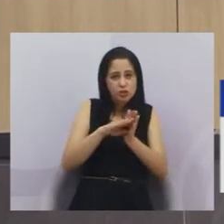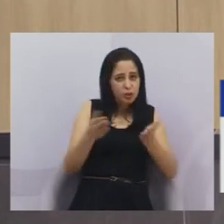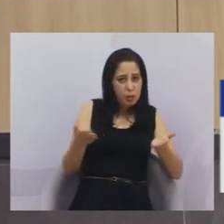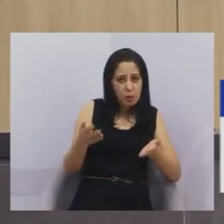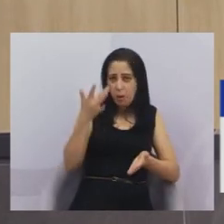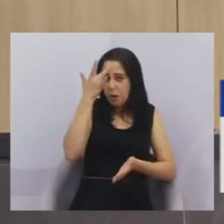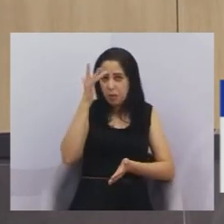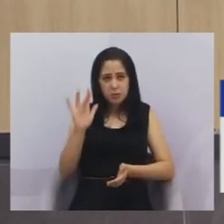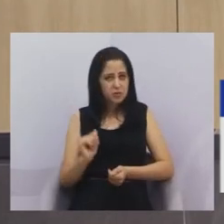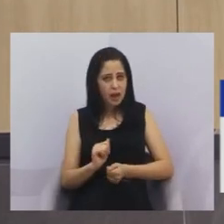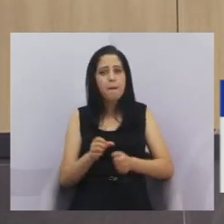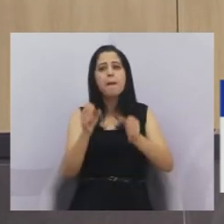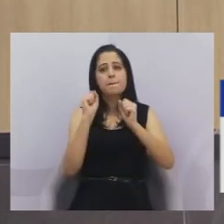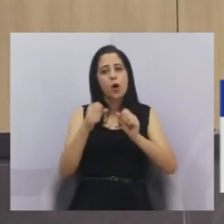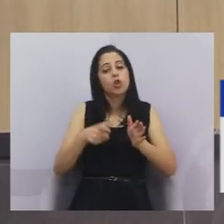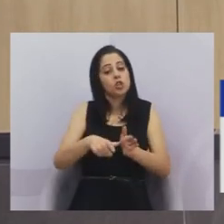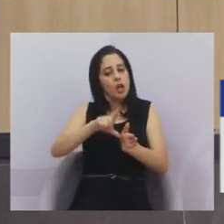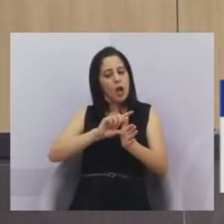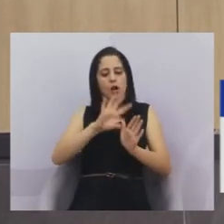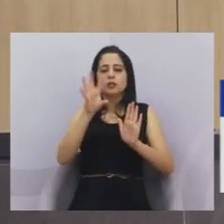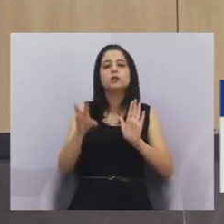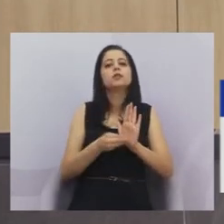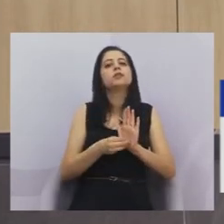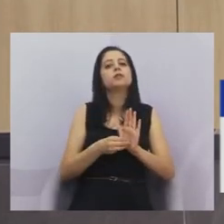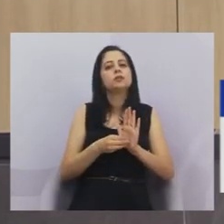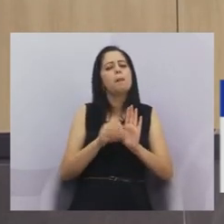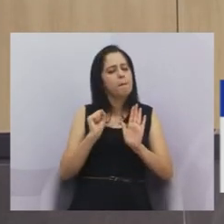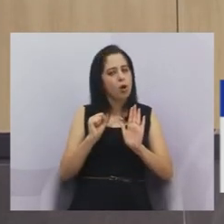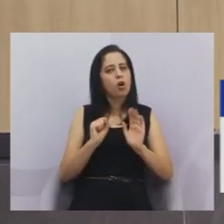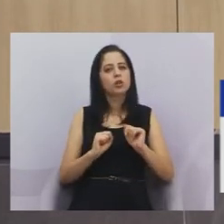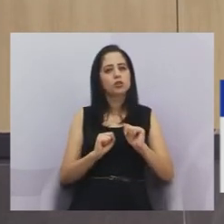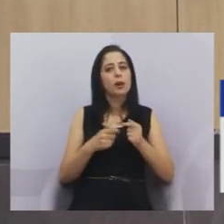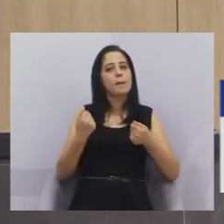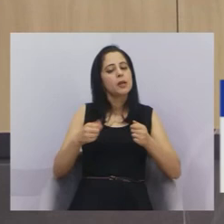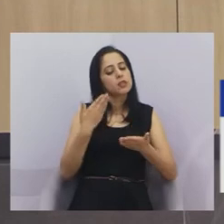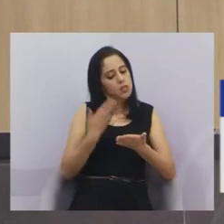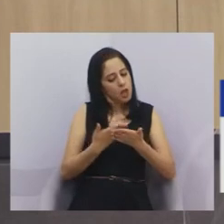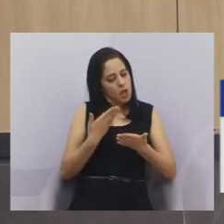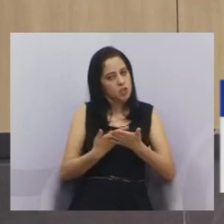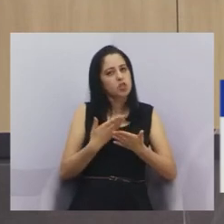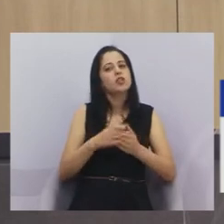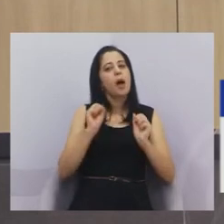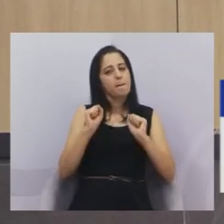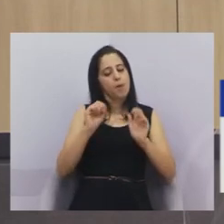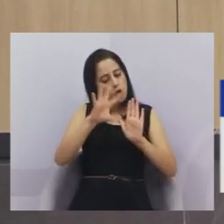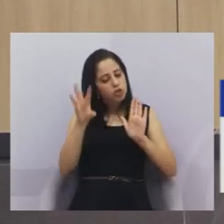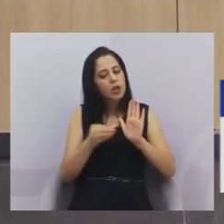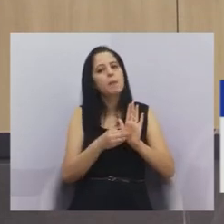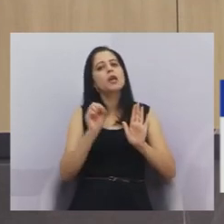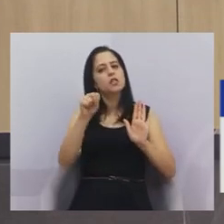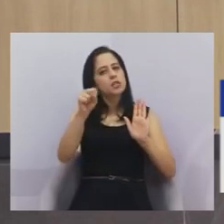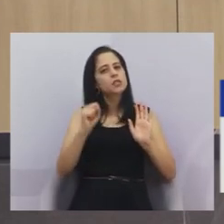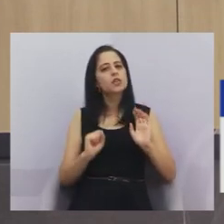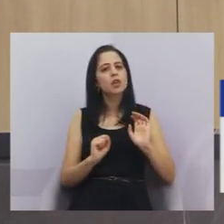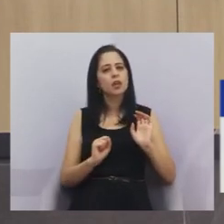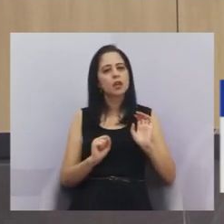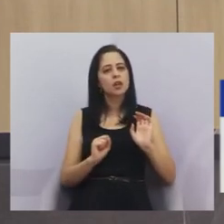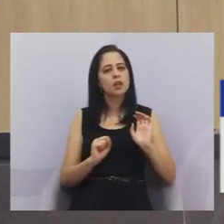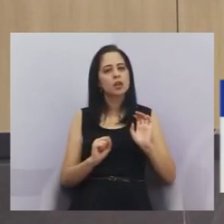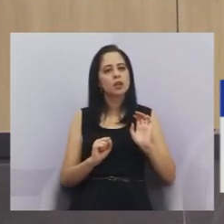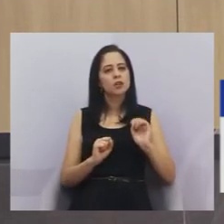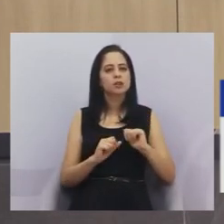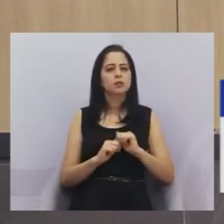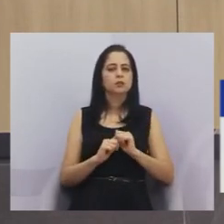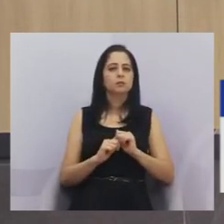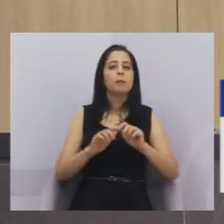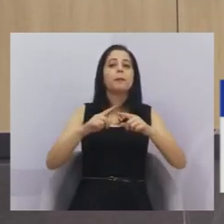pode colocar antes na sessão. O vereador tem que estudar e saber que pode colocar emenda. Isso não existe, que o vereador falou na